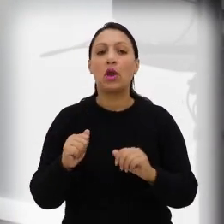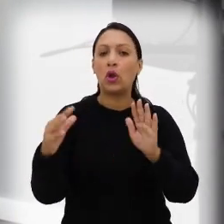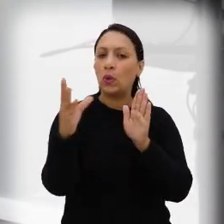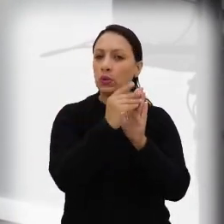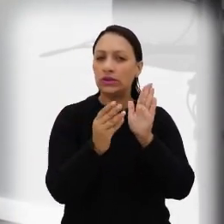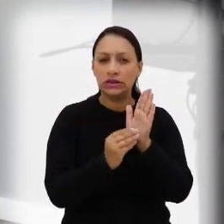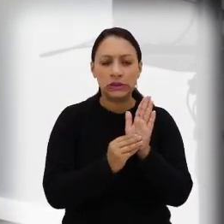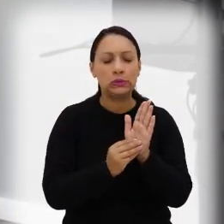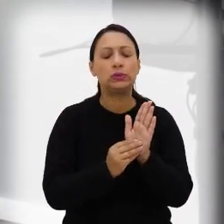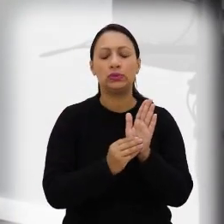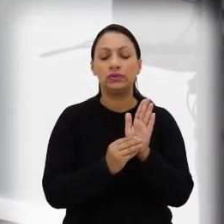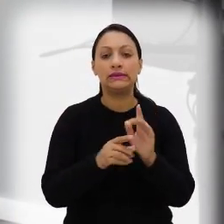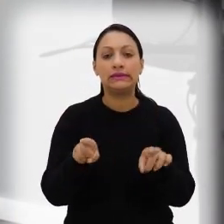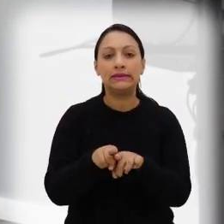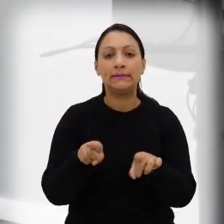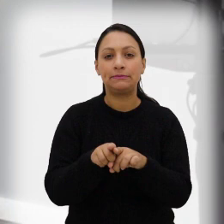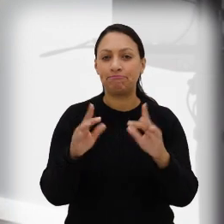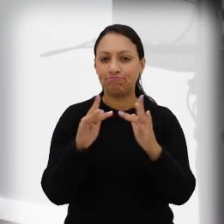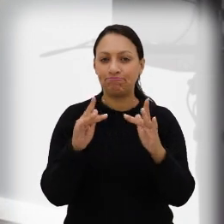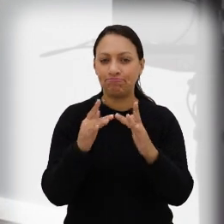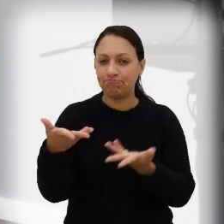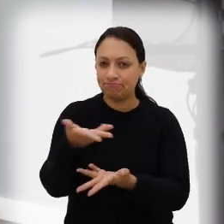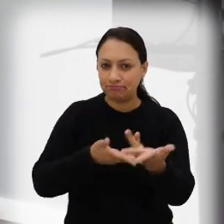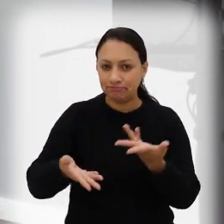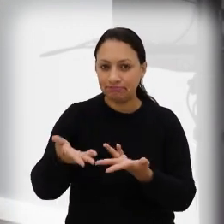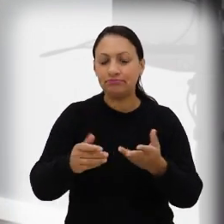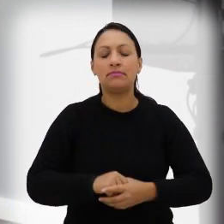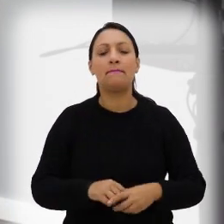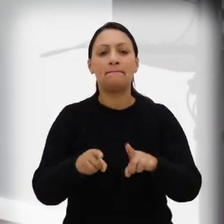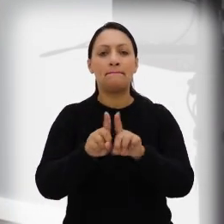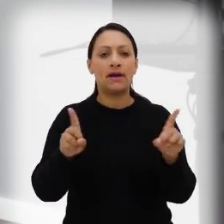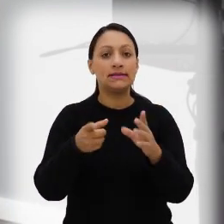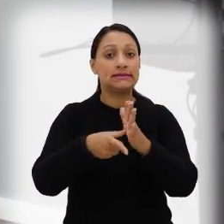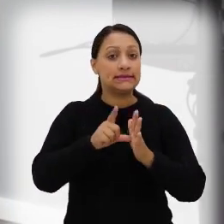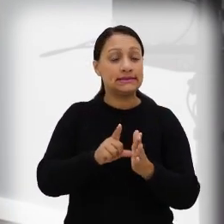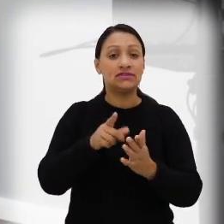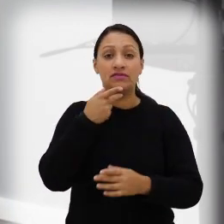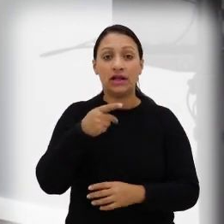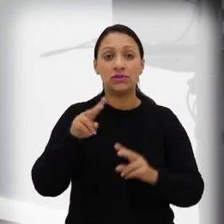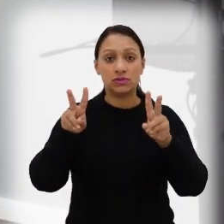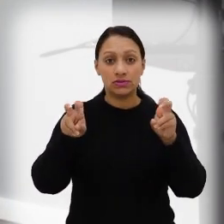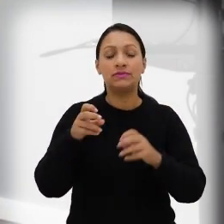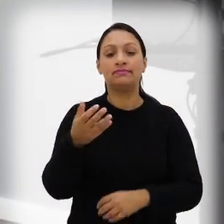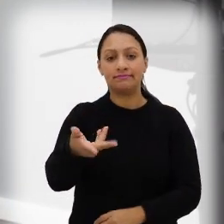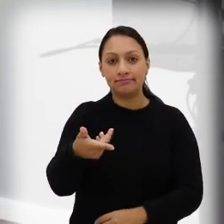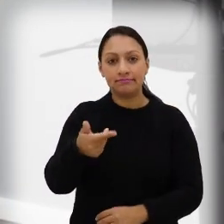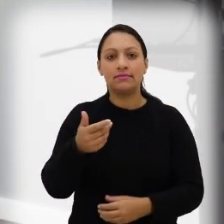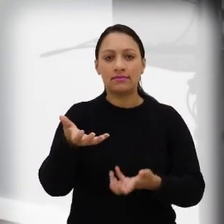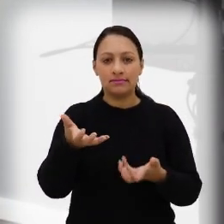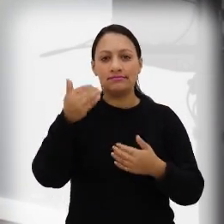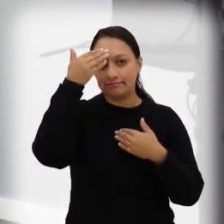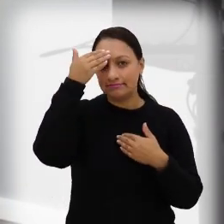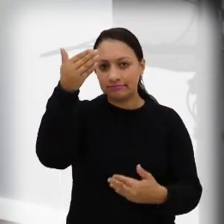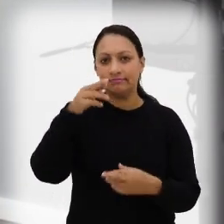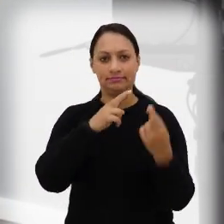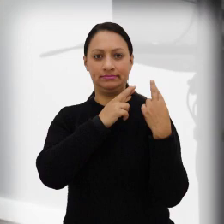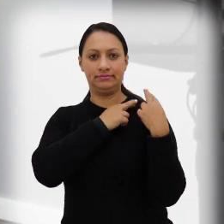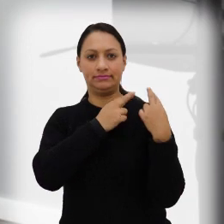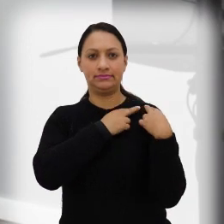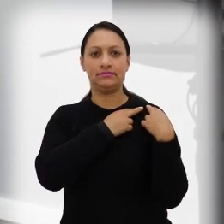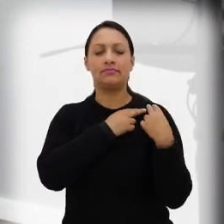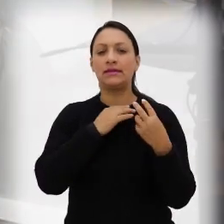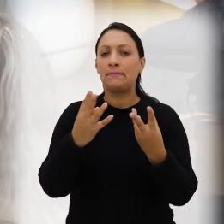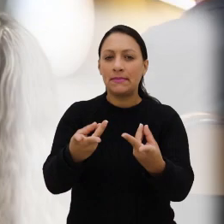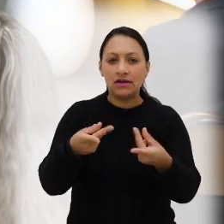conteúdo e network. Mas, antes de falar da execução da aceleração, eu gostaria de agradecer os responsáveis por esse incrível